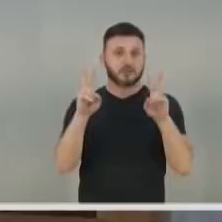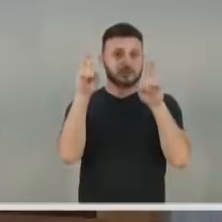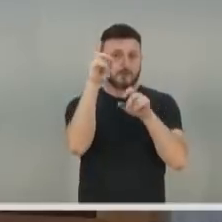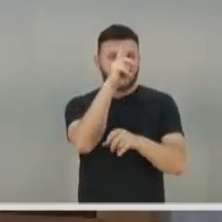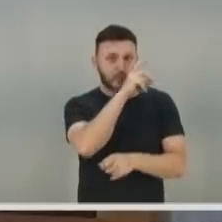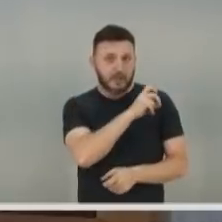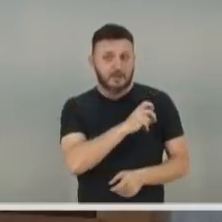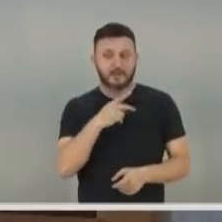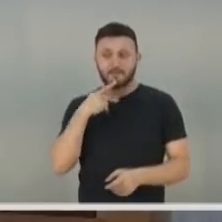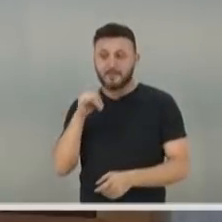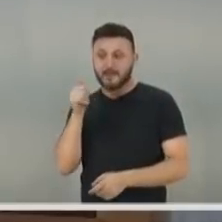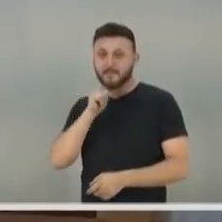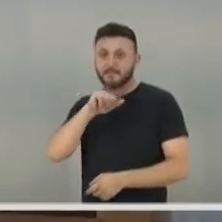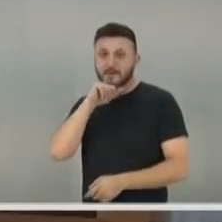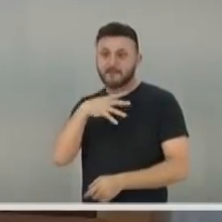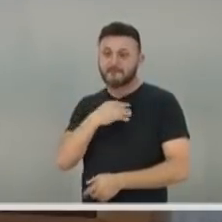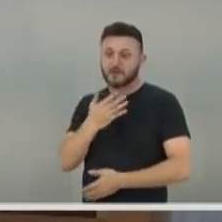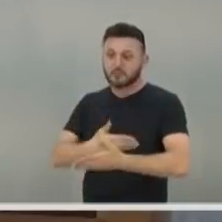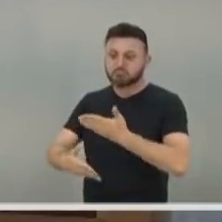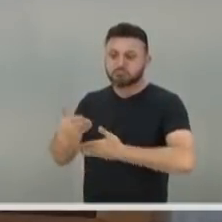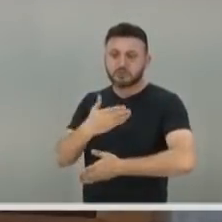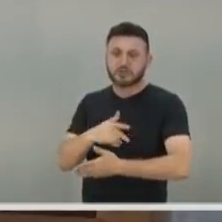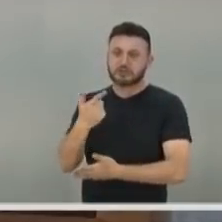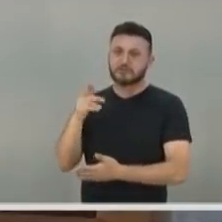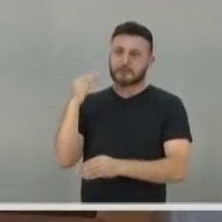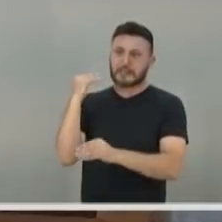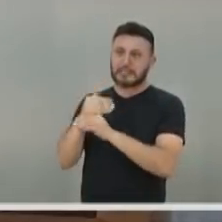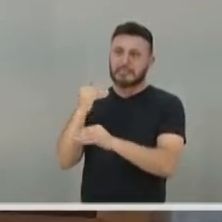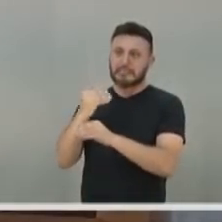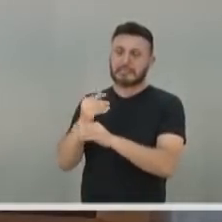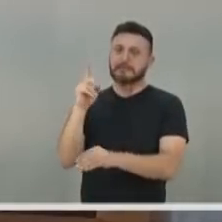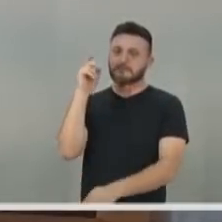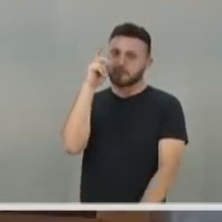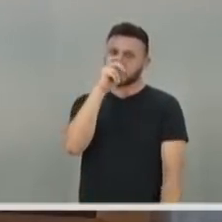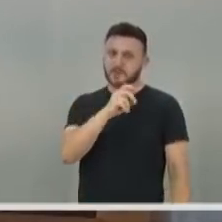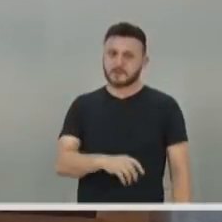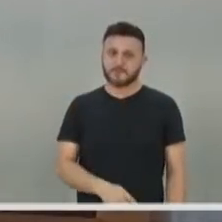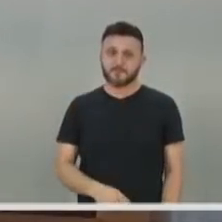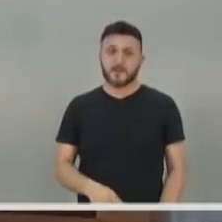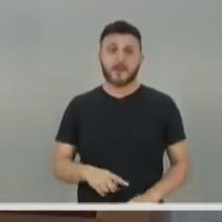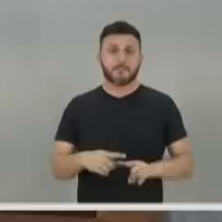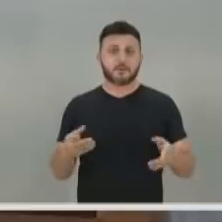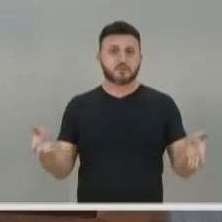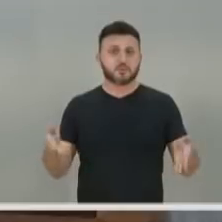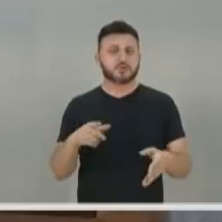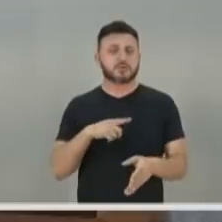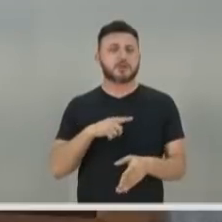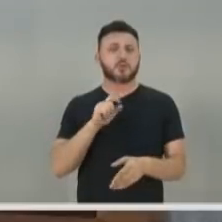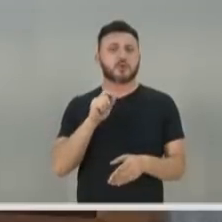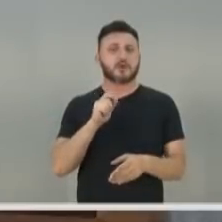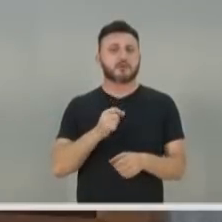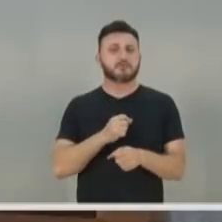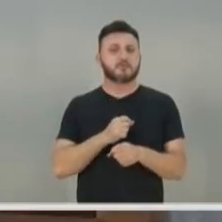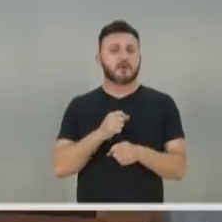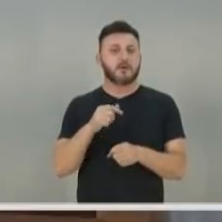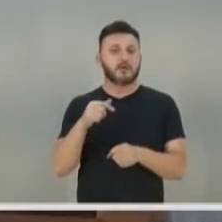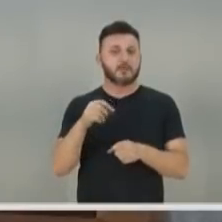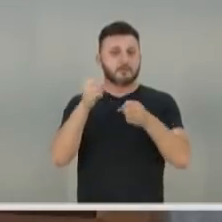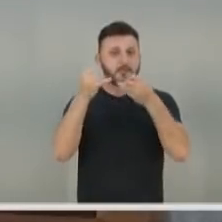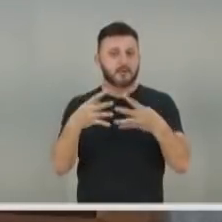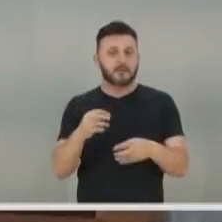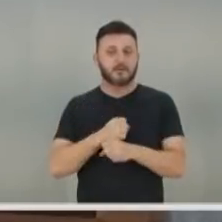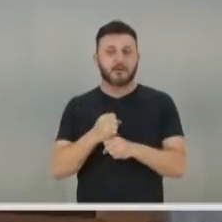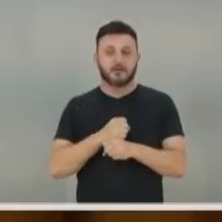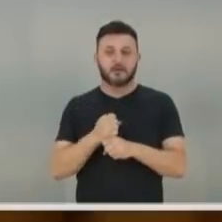de evangelização. É o seu ano. Então a igreja olha para você e diz: assuma o seu papel. Seja sal da